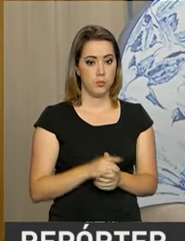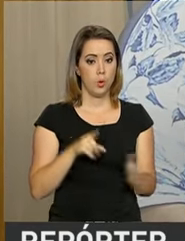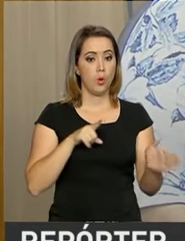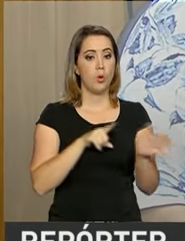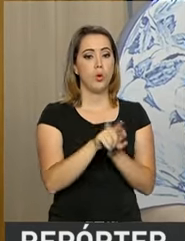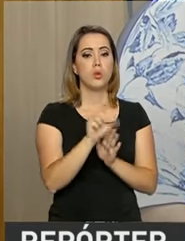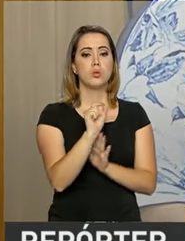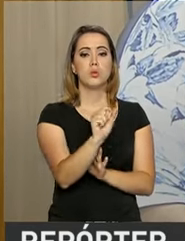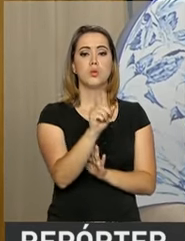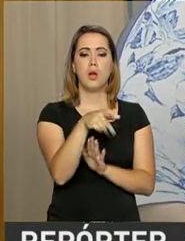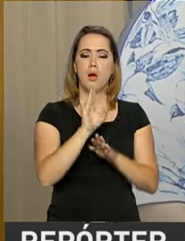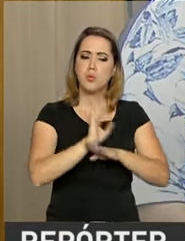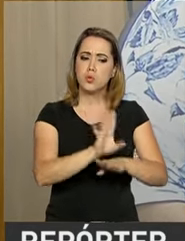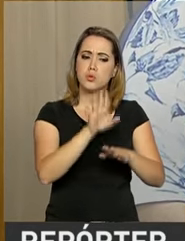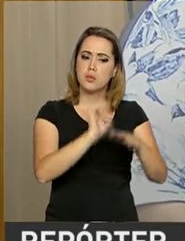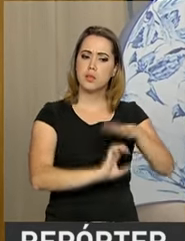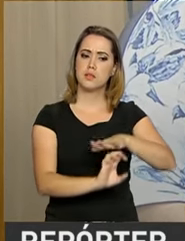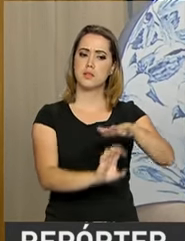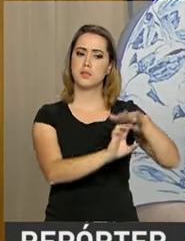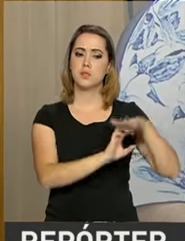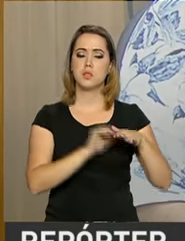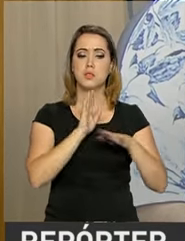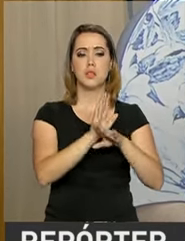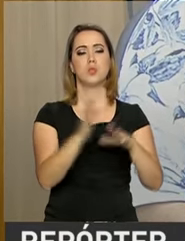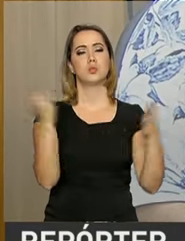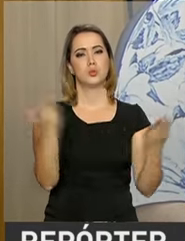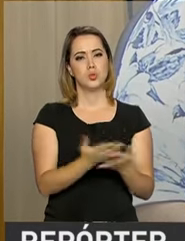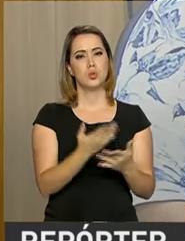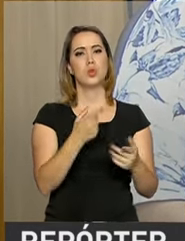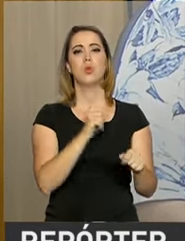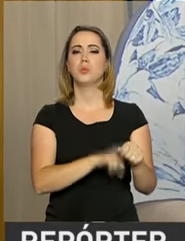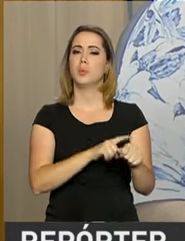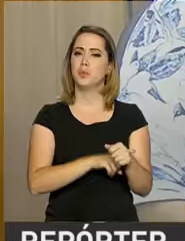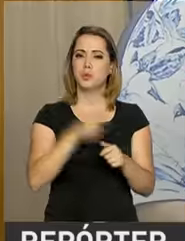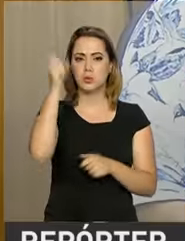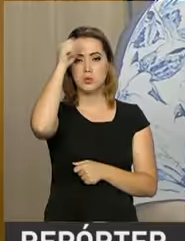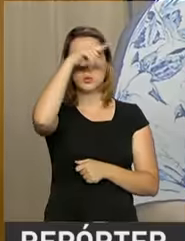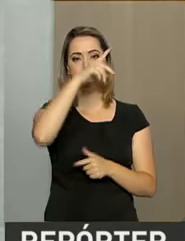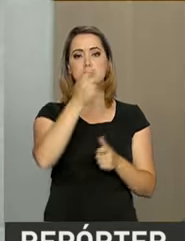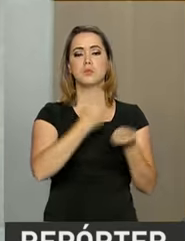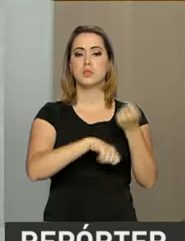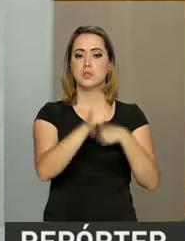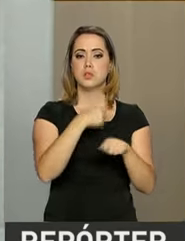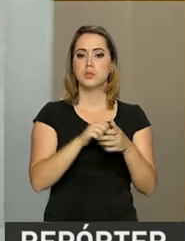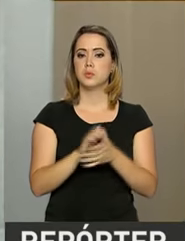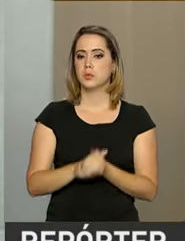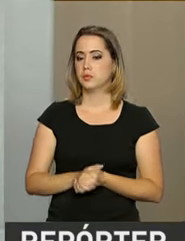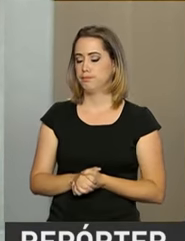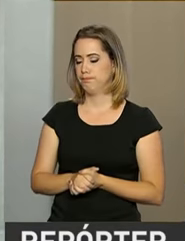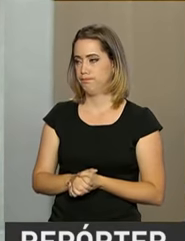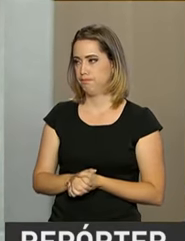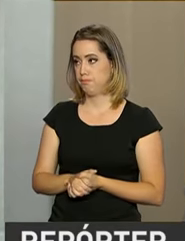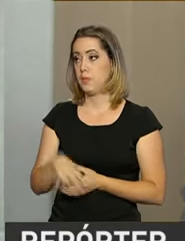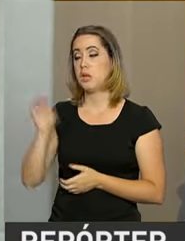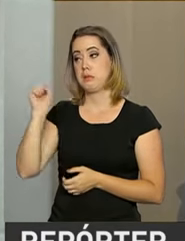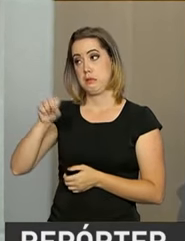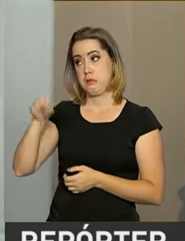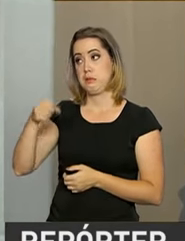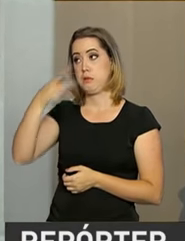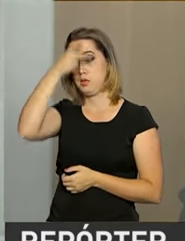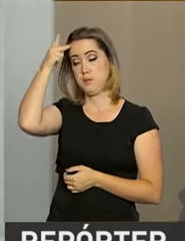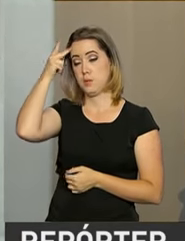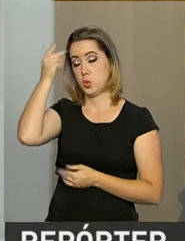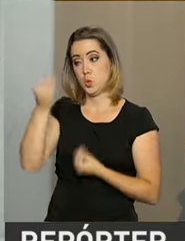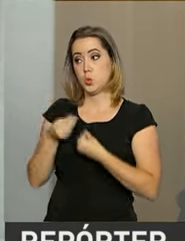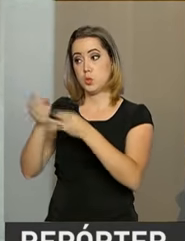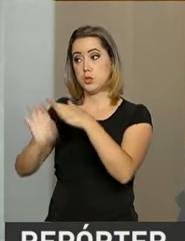apoiar esses empresários para que também ajudem o país nesse momento difícil da economia não é mesmo sim Quem gera emprego na sua grande maioria